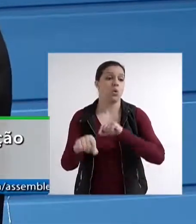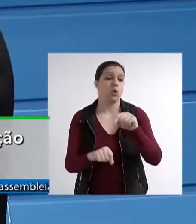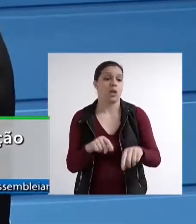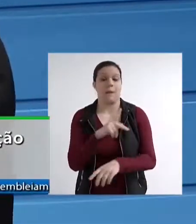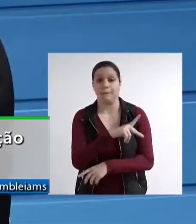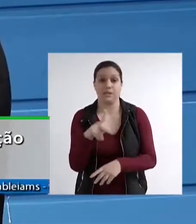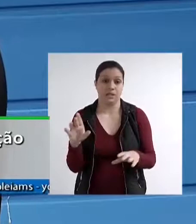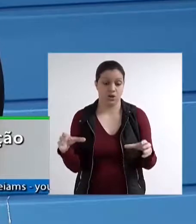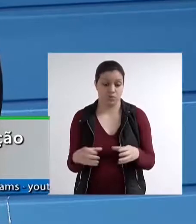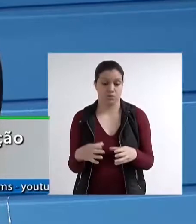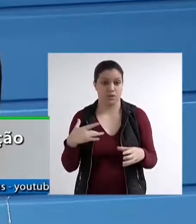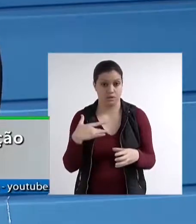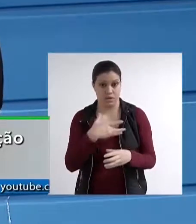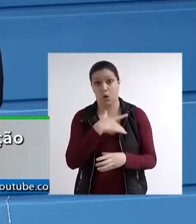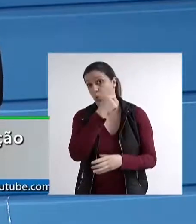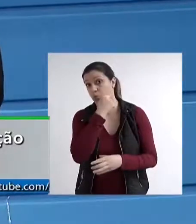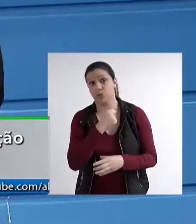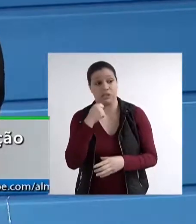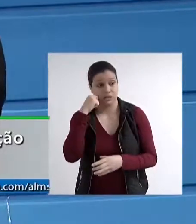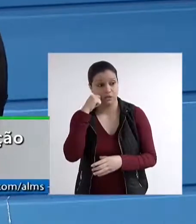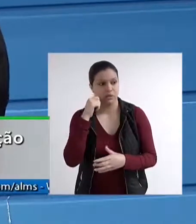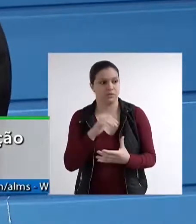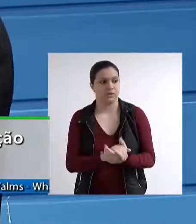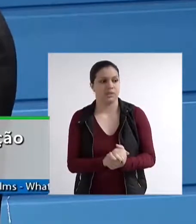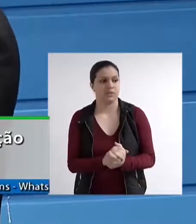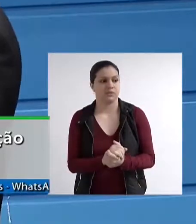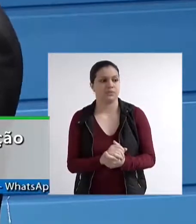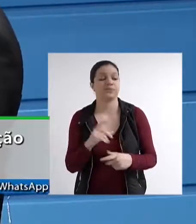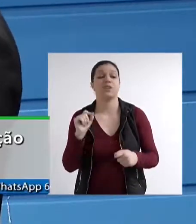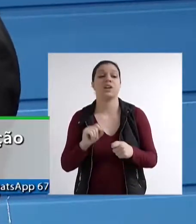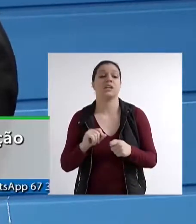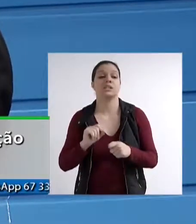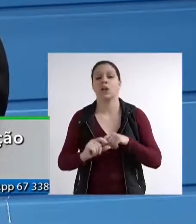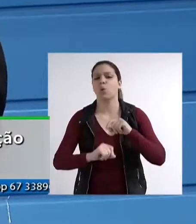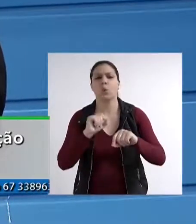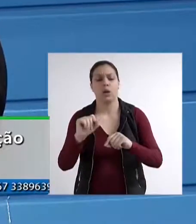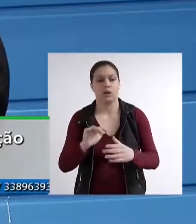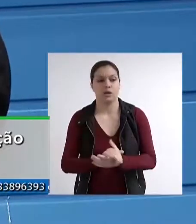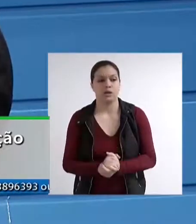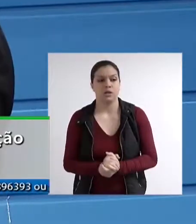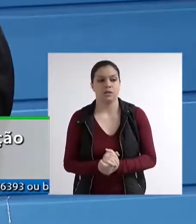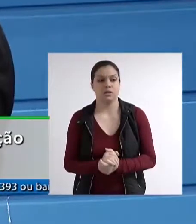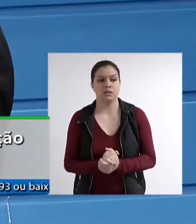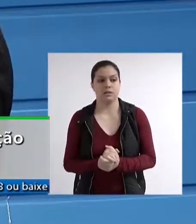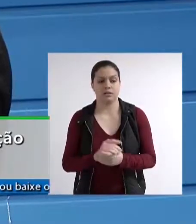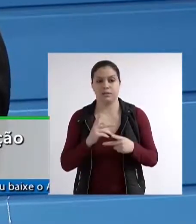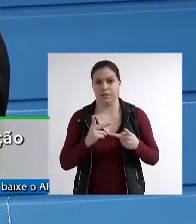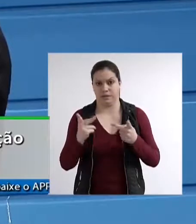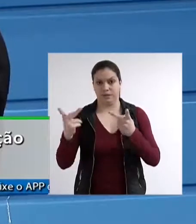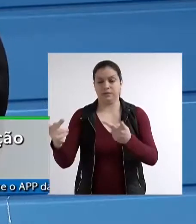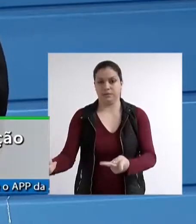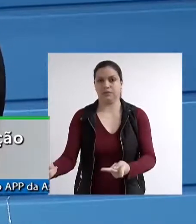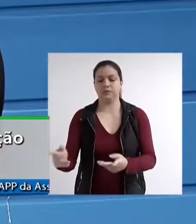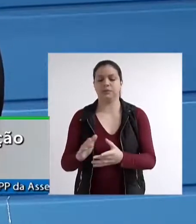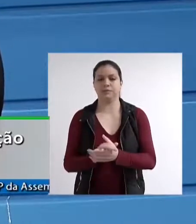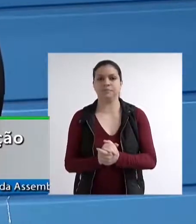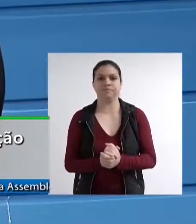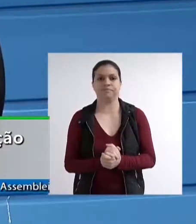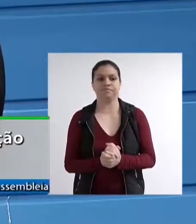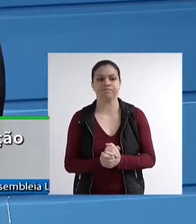Comissão de Saúde, o deputado Antônio Vaz, fazer uma visita, né, em